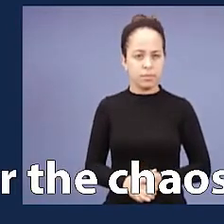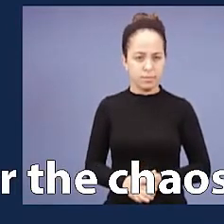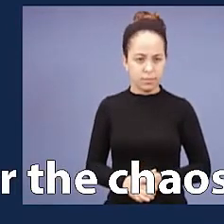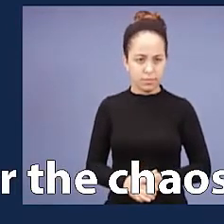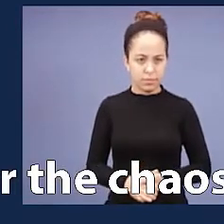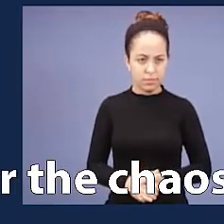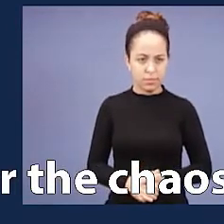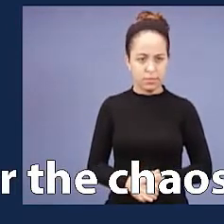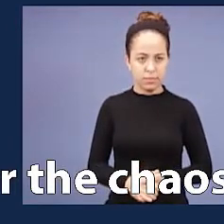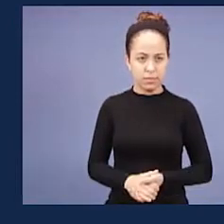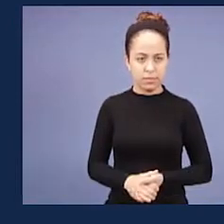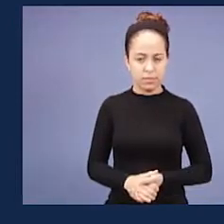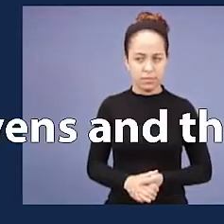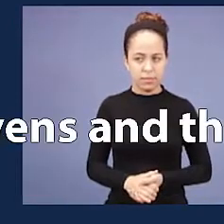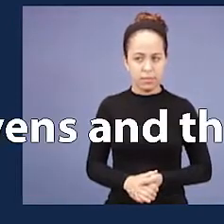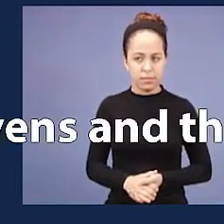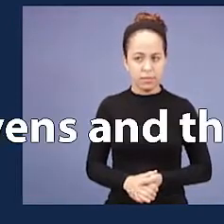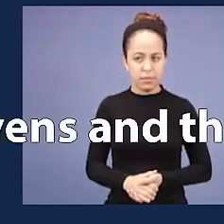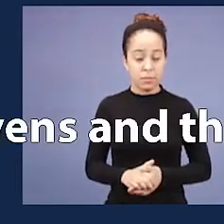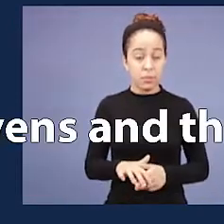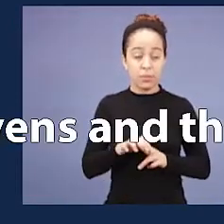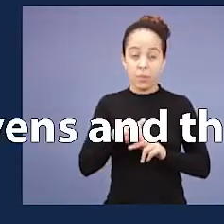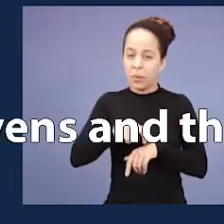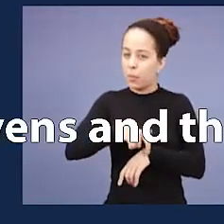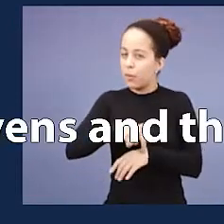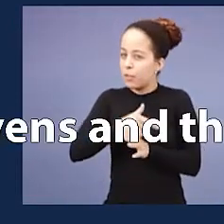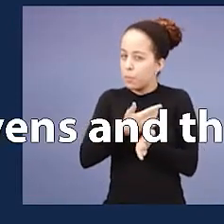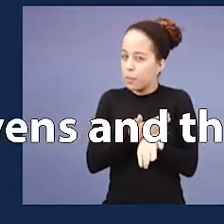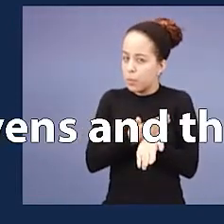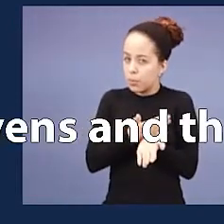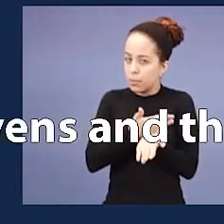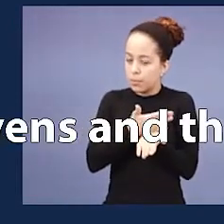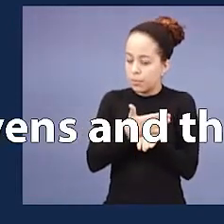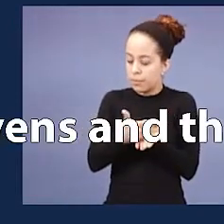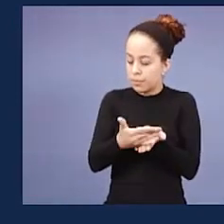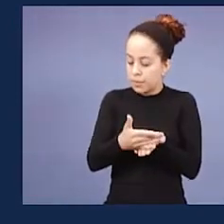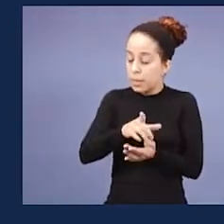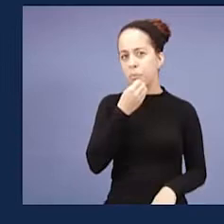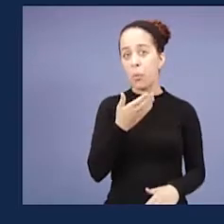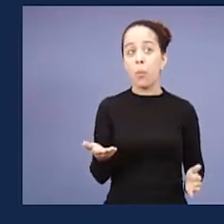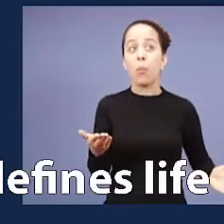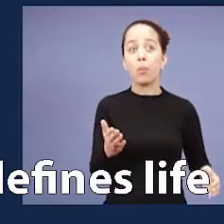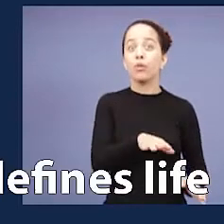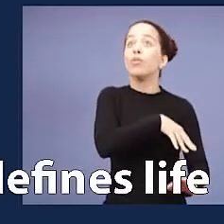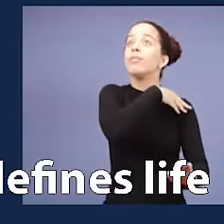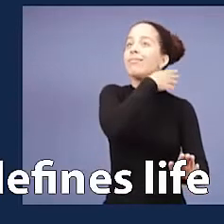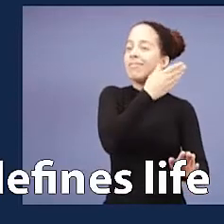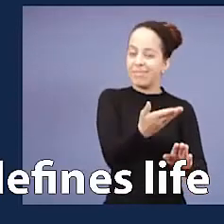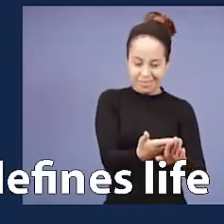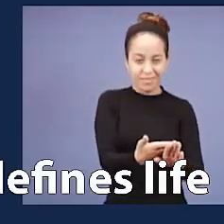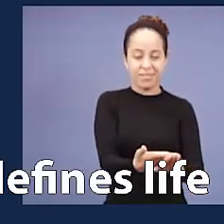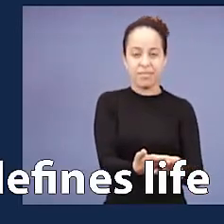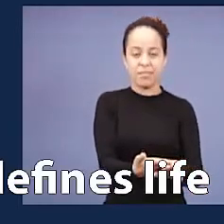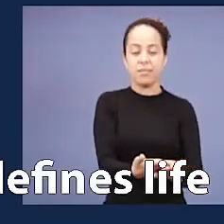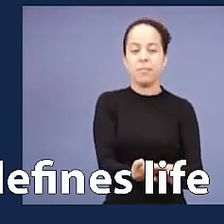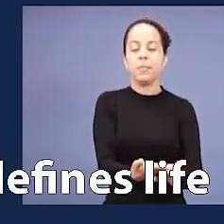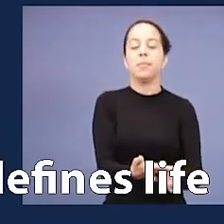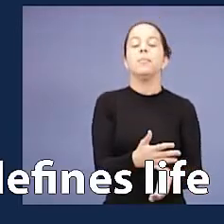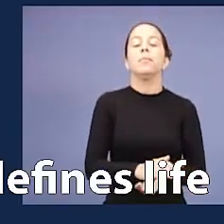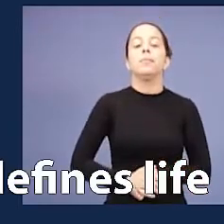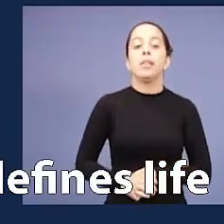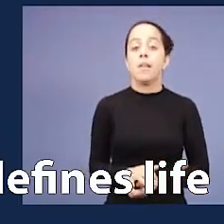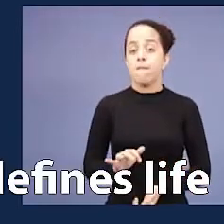ordena o caos no princípio canteiros os céus ea terra então a fé